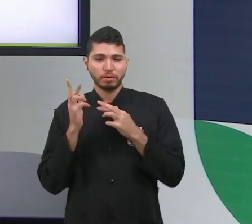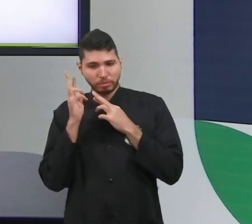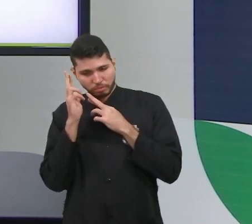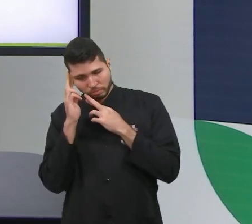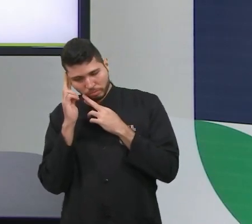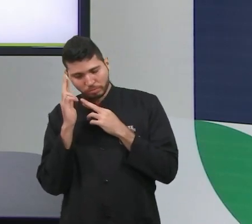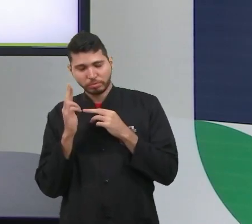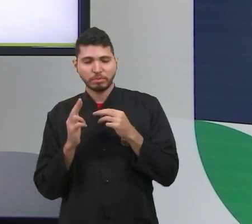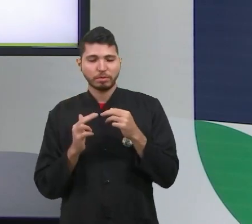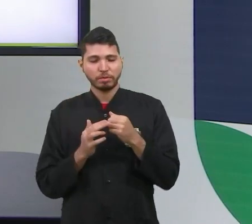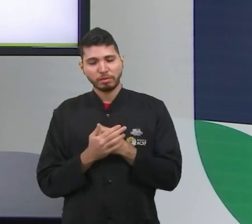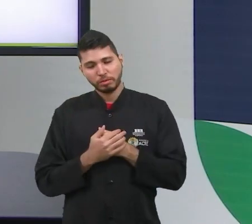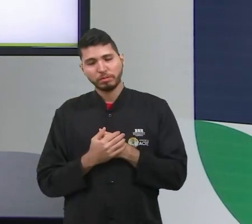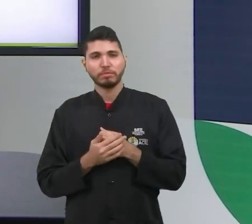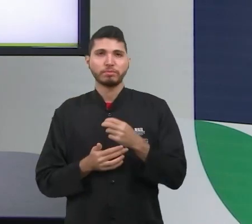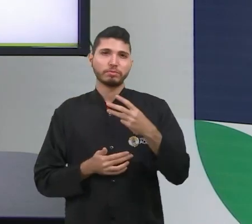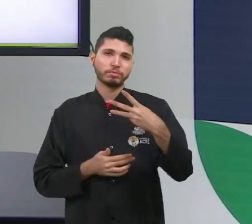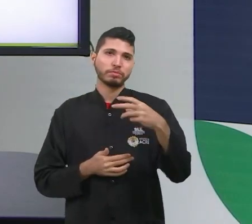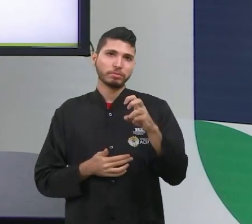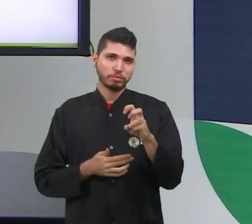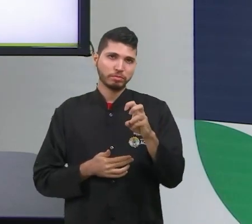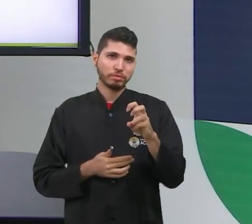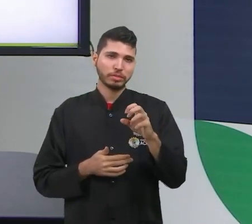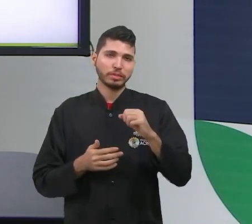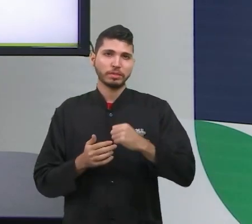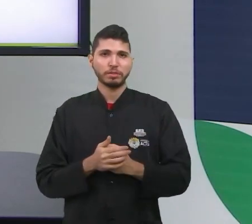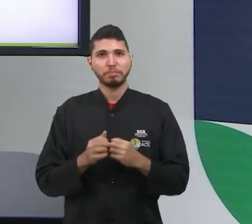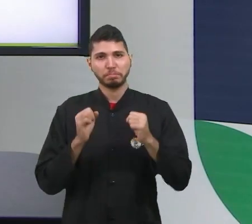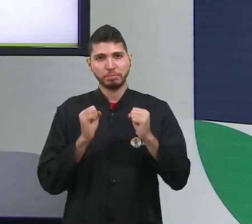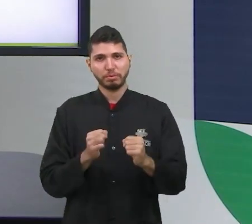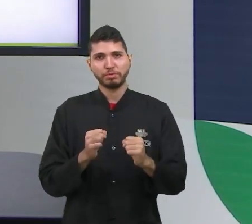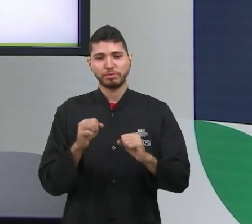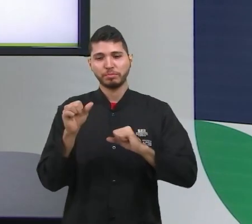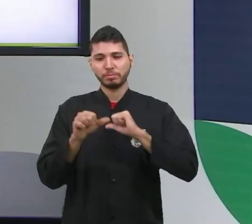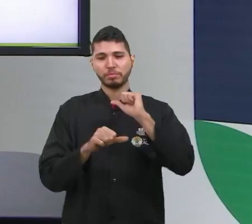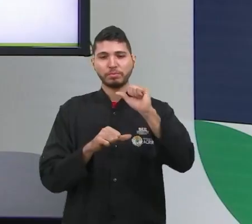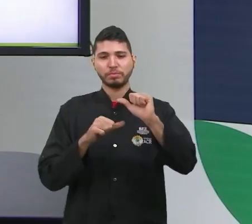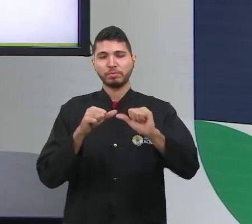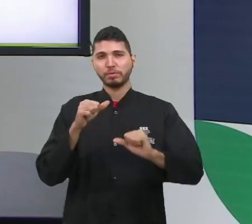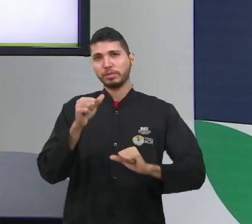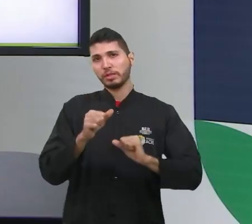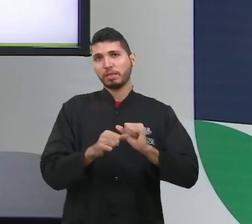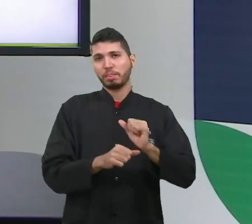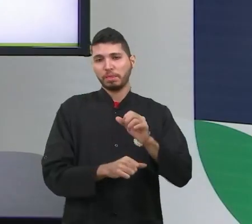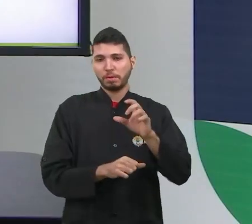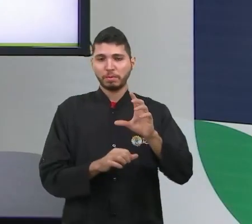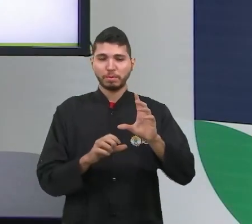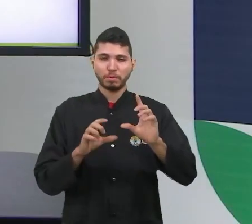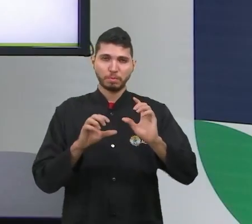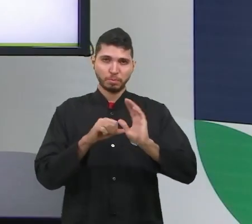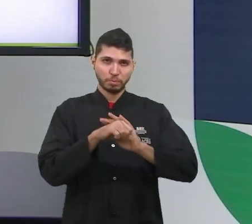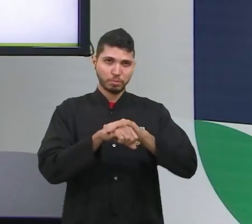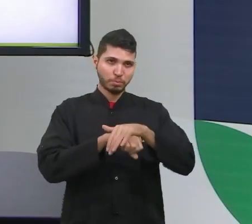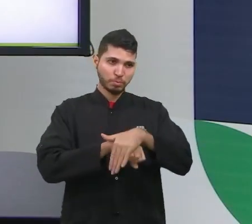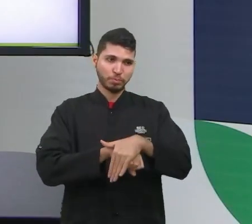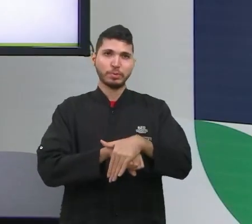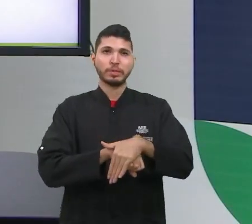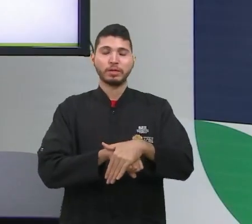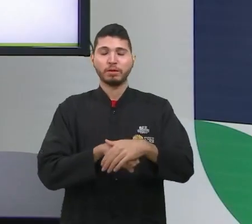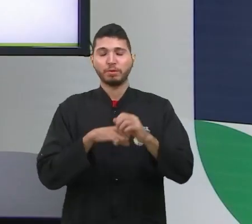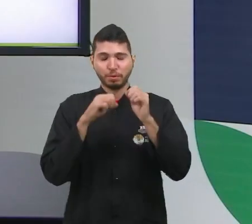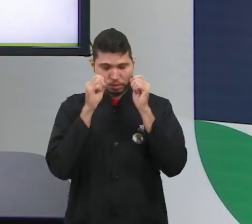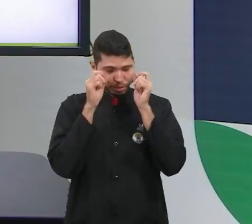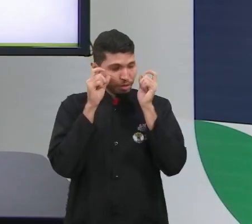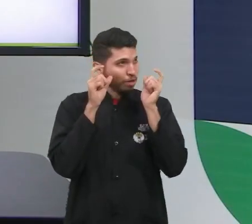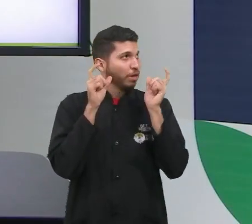35 graus e essa temperatura pode cair bruscamente aí no período da noite e você já amanhecer desfrutando do fenômeno